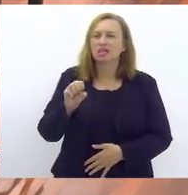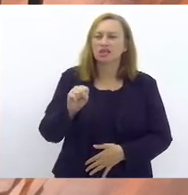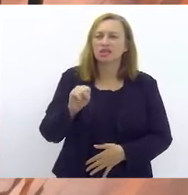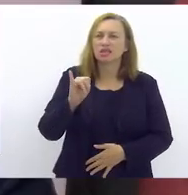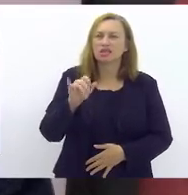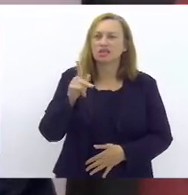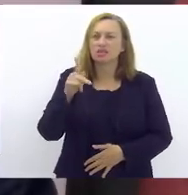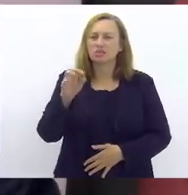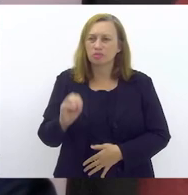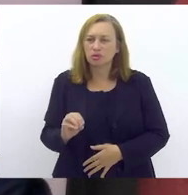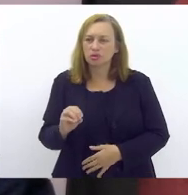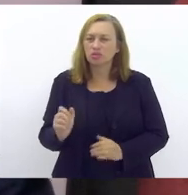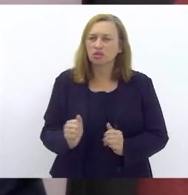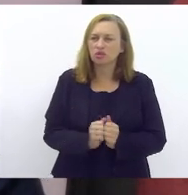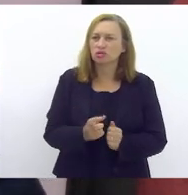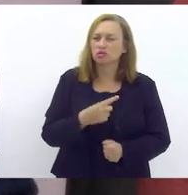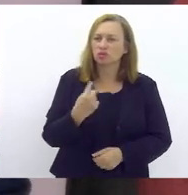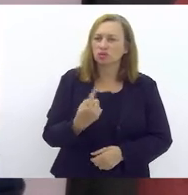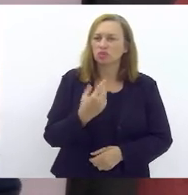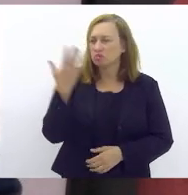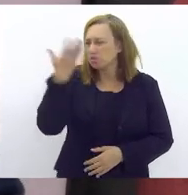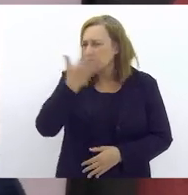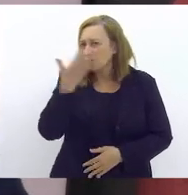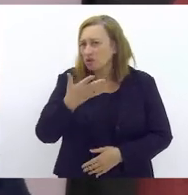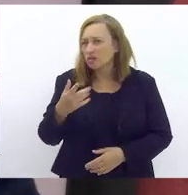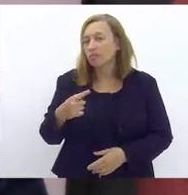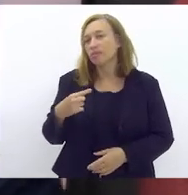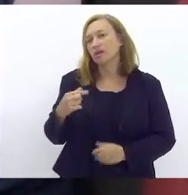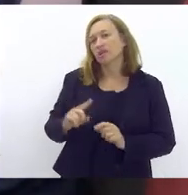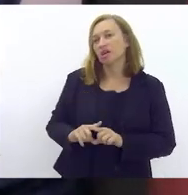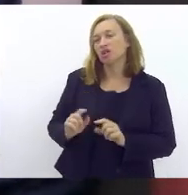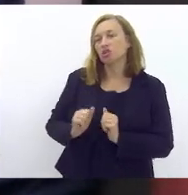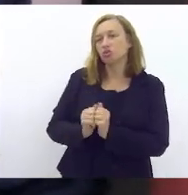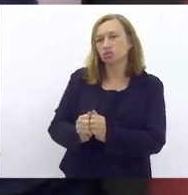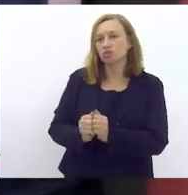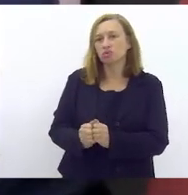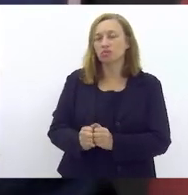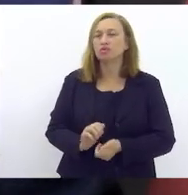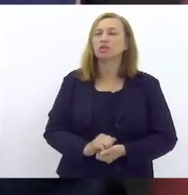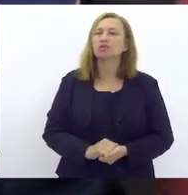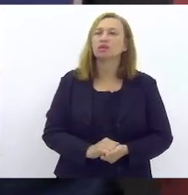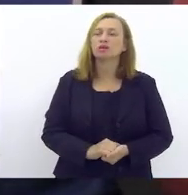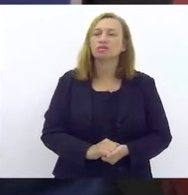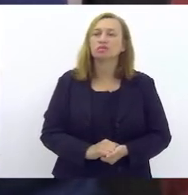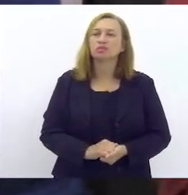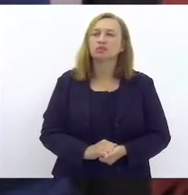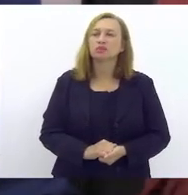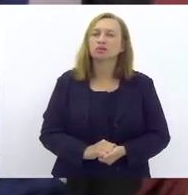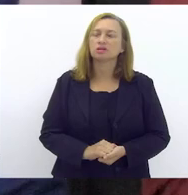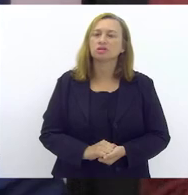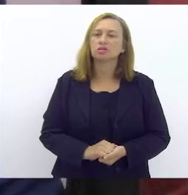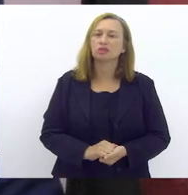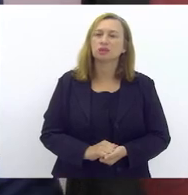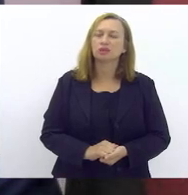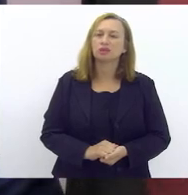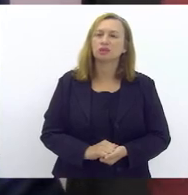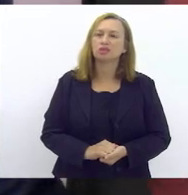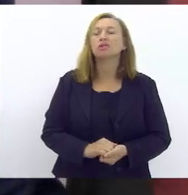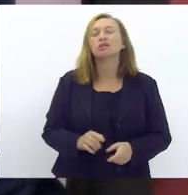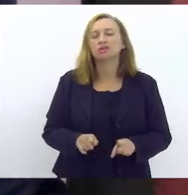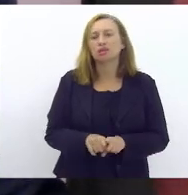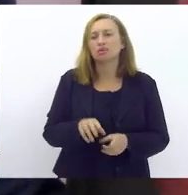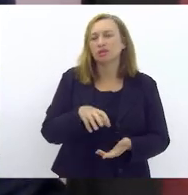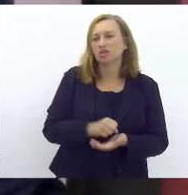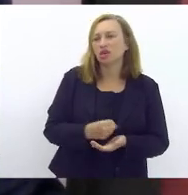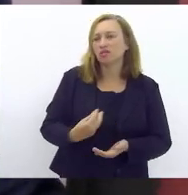Elson, que está aqui conosco. Não estou vendo ele aqui, mas ele está aqui conosco. Está aqui conosco, querido professor Elson. Quero também